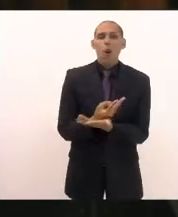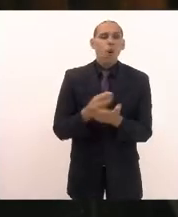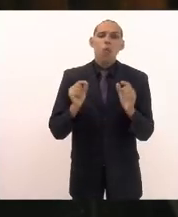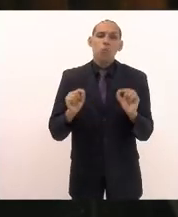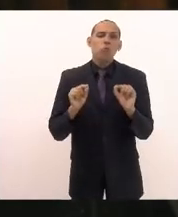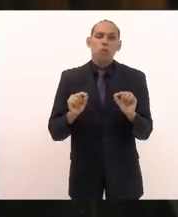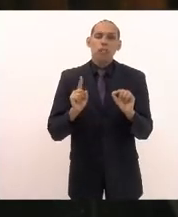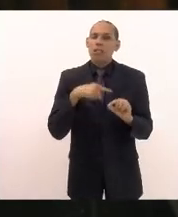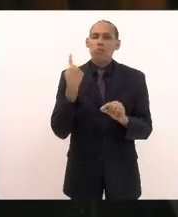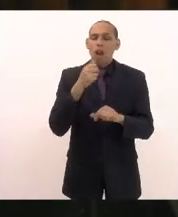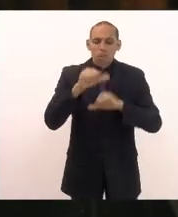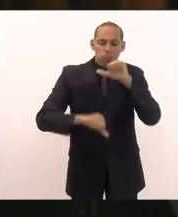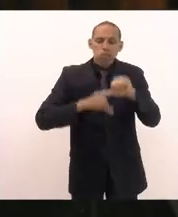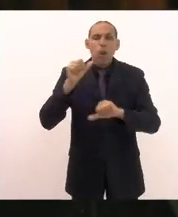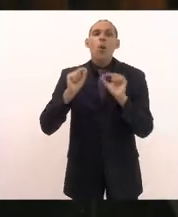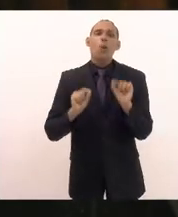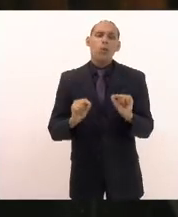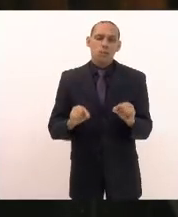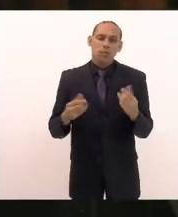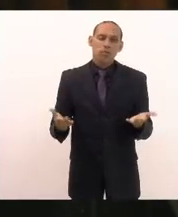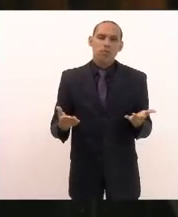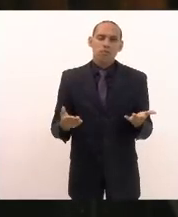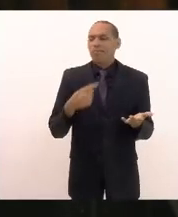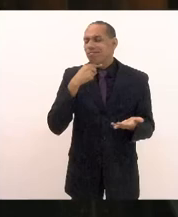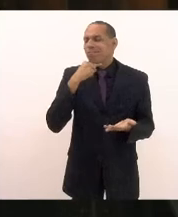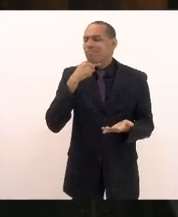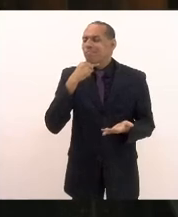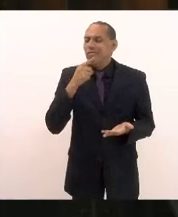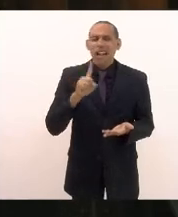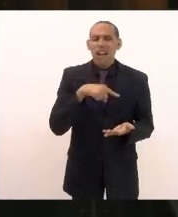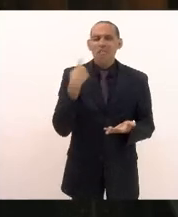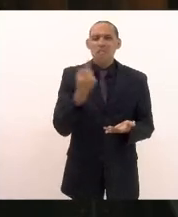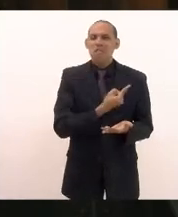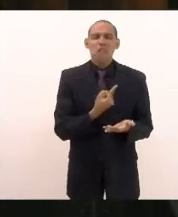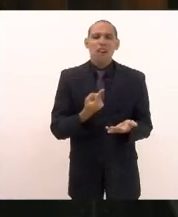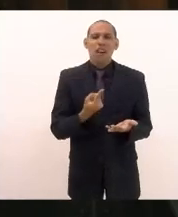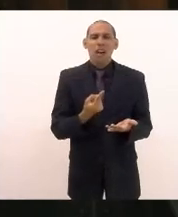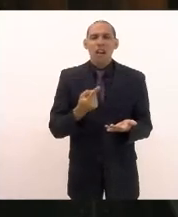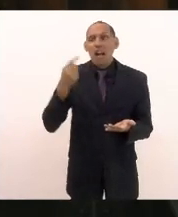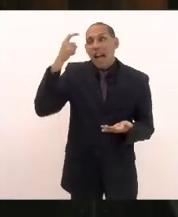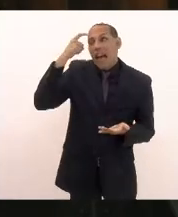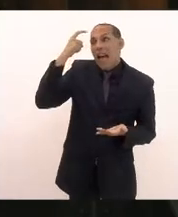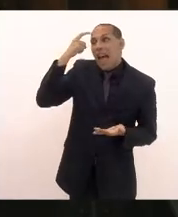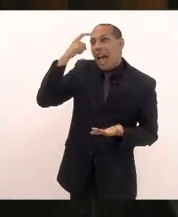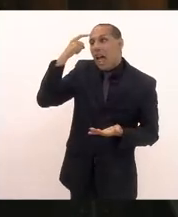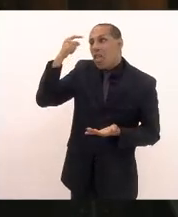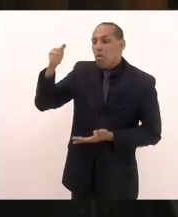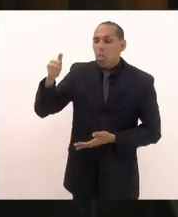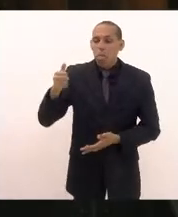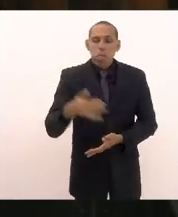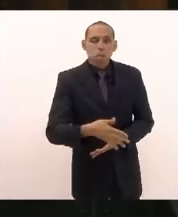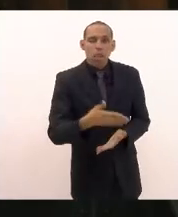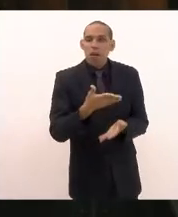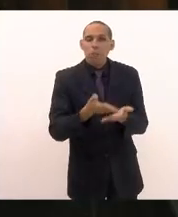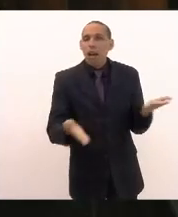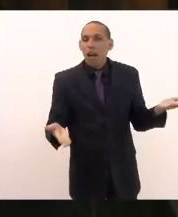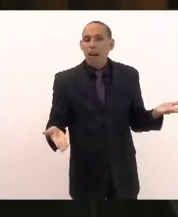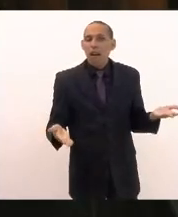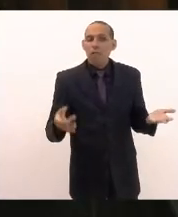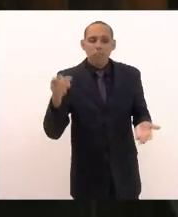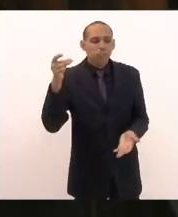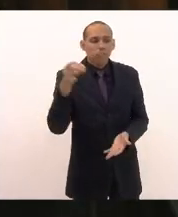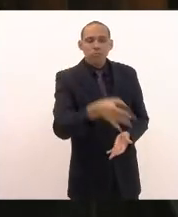nos transformaram? Não é possível que nós jogamos a lógica pelo ralo. Eu